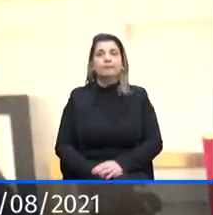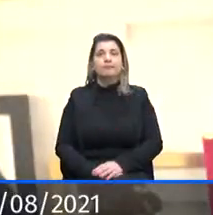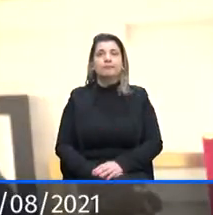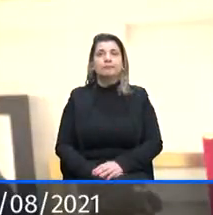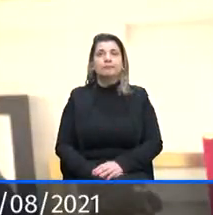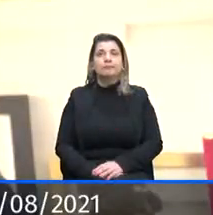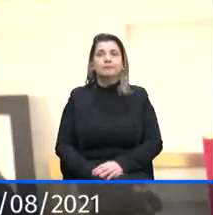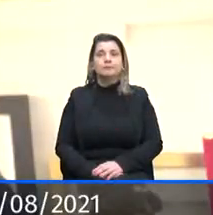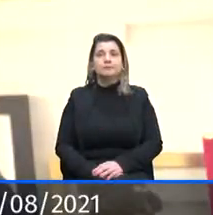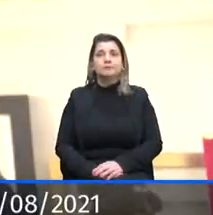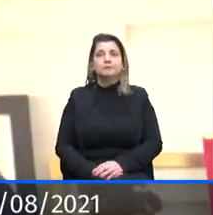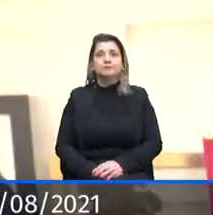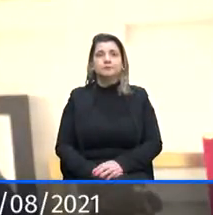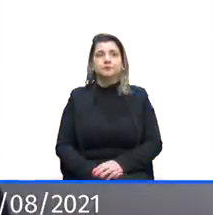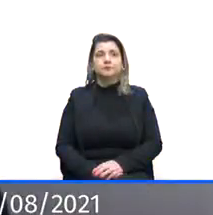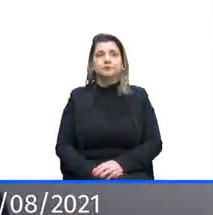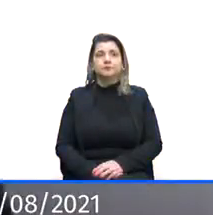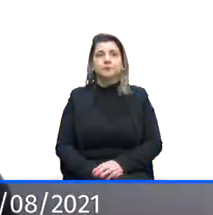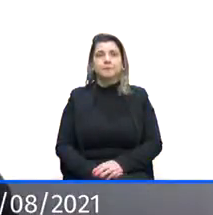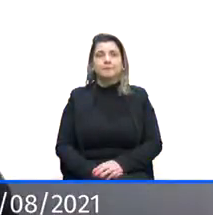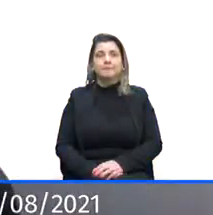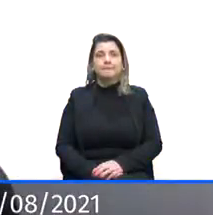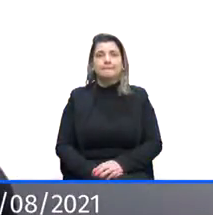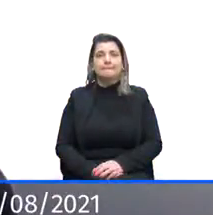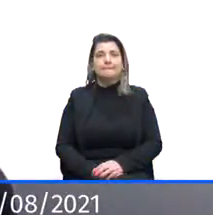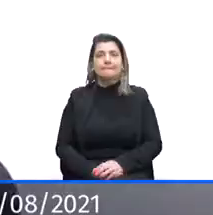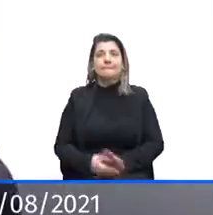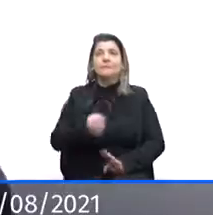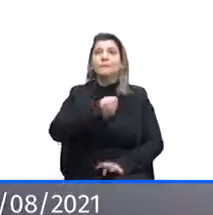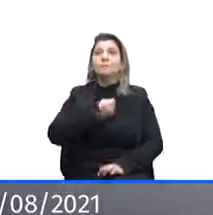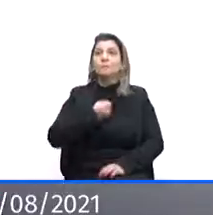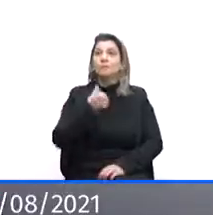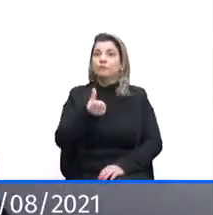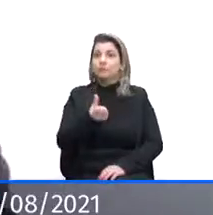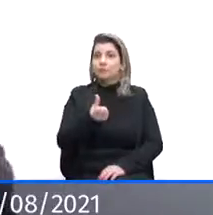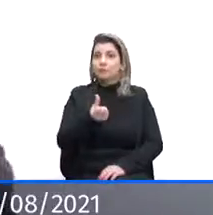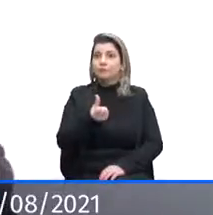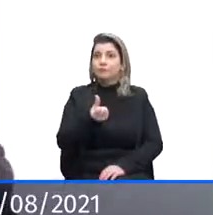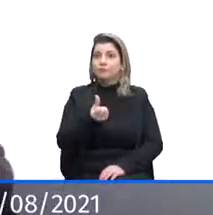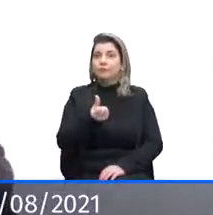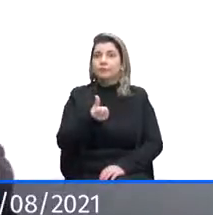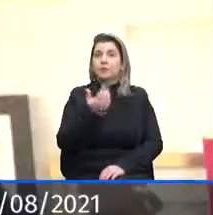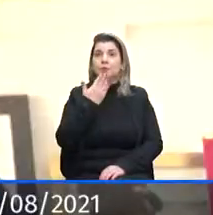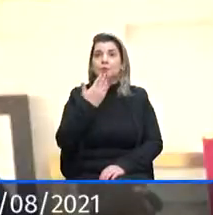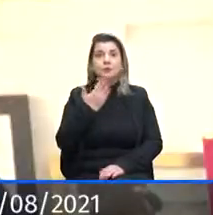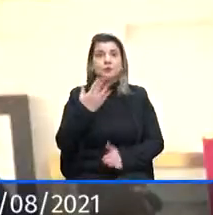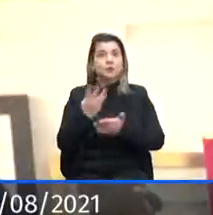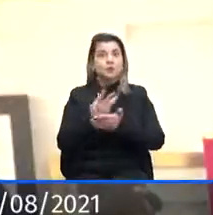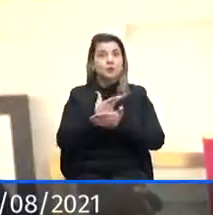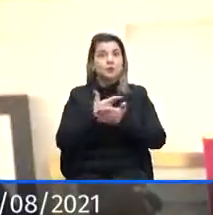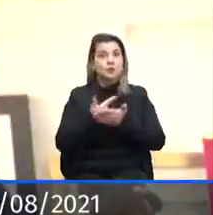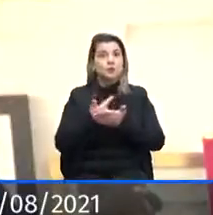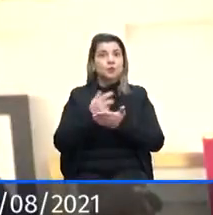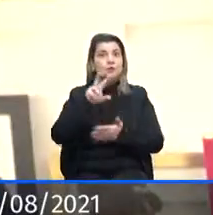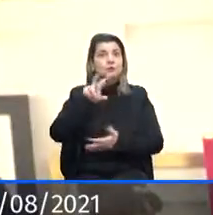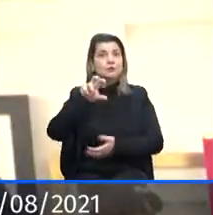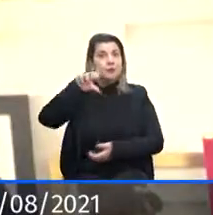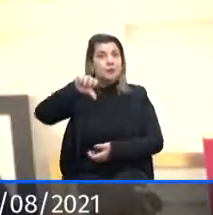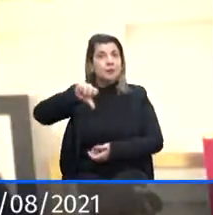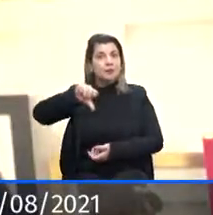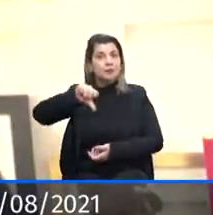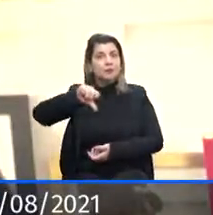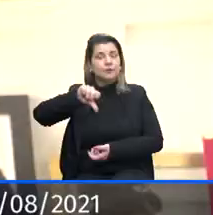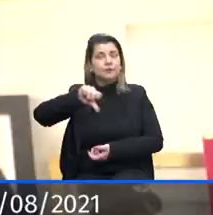Isso, peço relatoria, presidente. Ok. Número 6, item número 6, requerimentos diversos